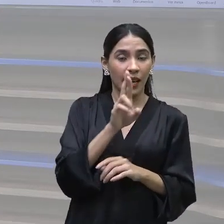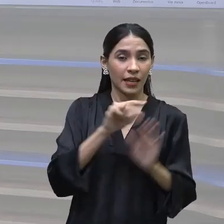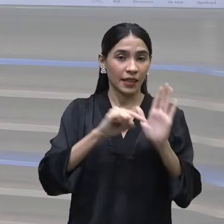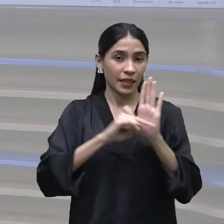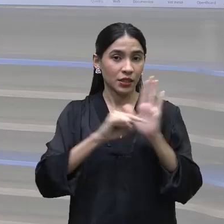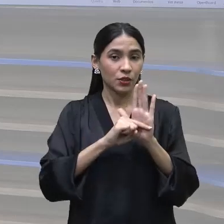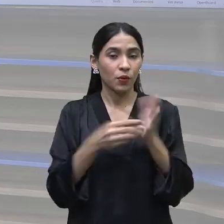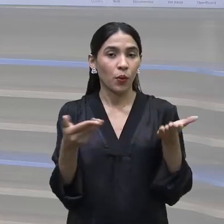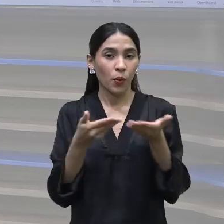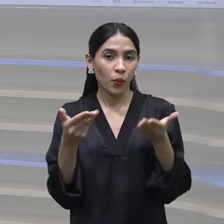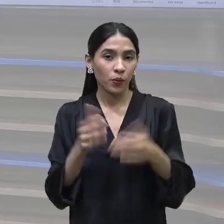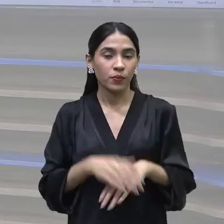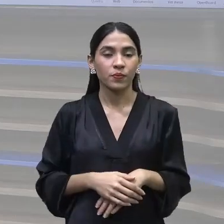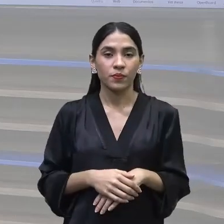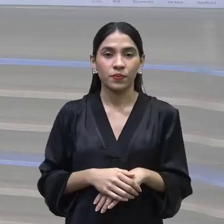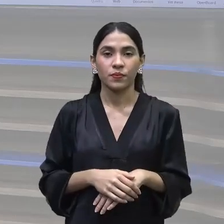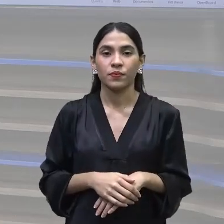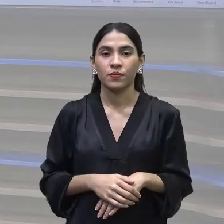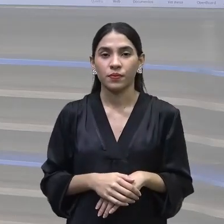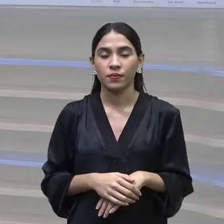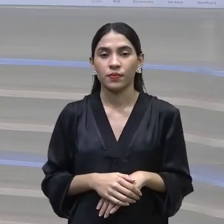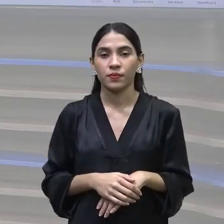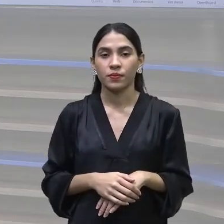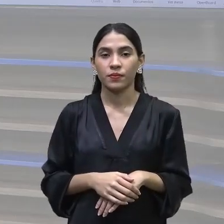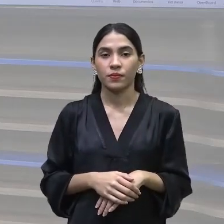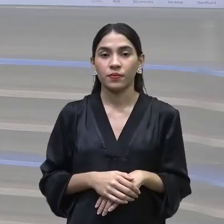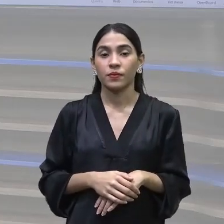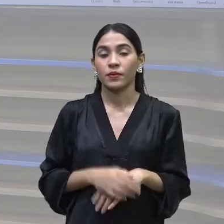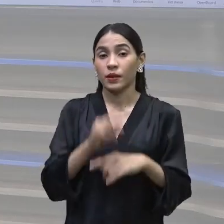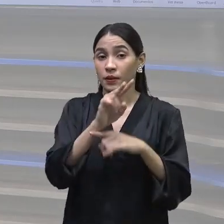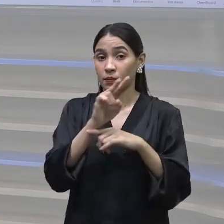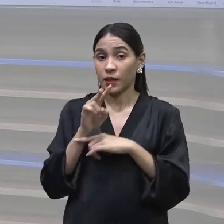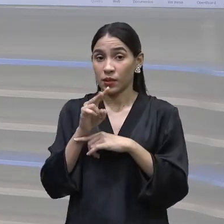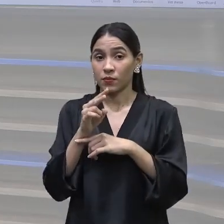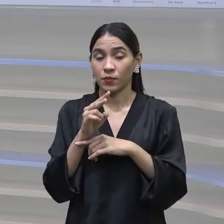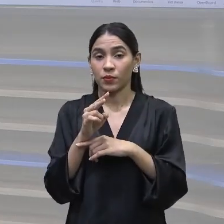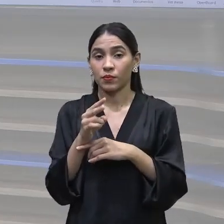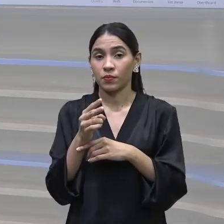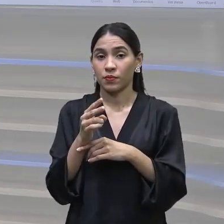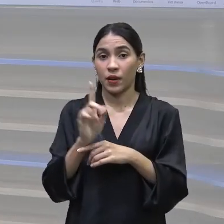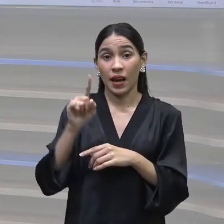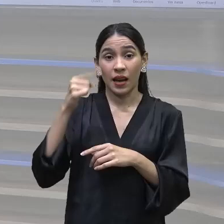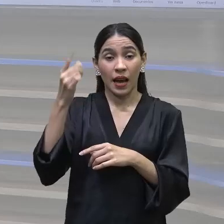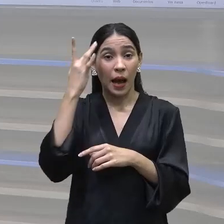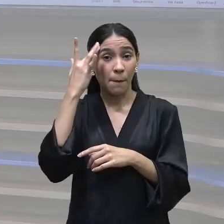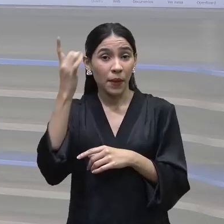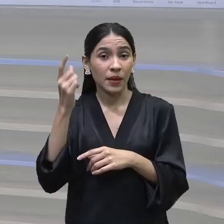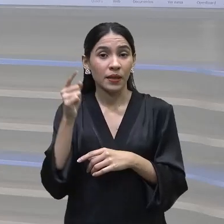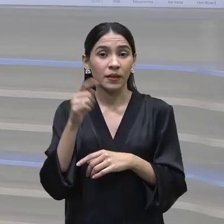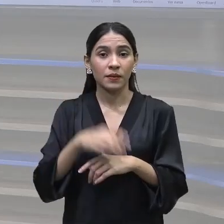negativo hoje, você fez esse empréstimo hoje, amanhã você